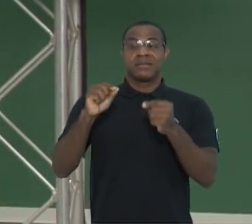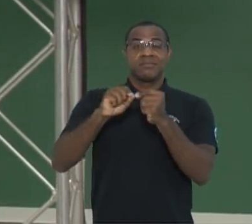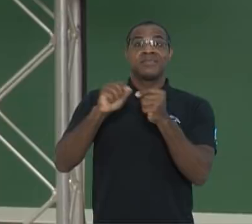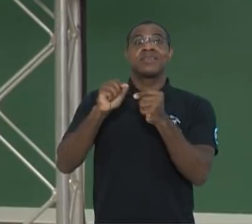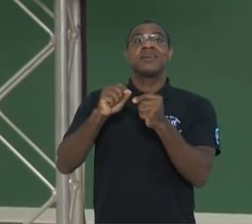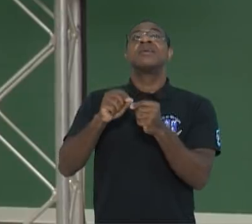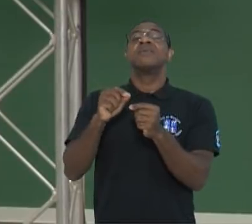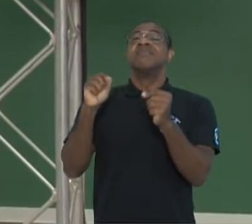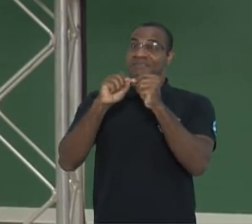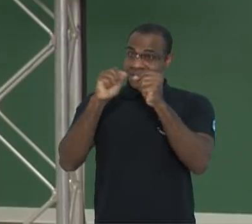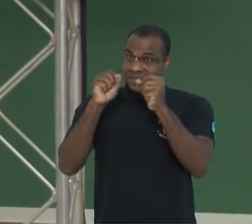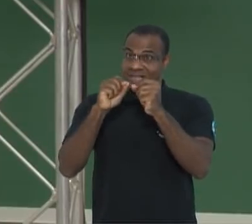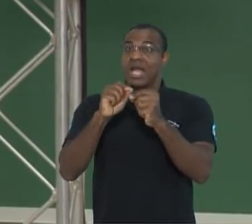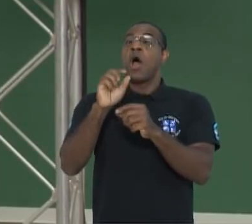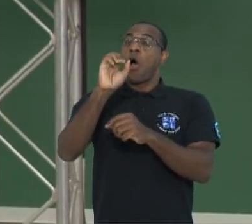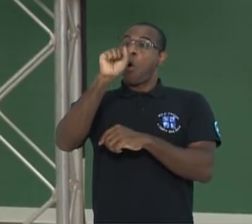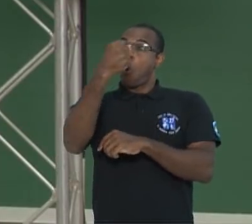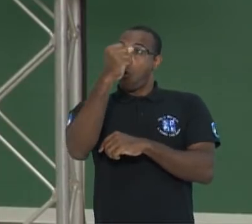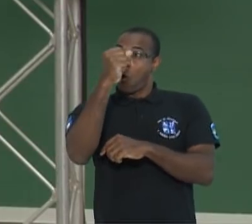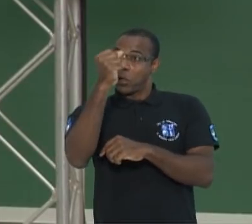fazer 8 vezes 1000.